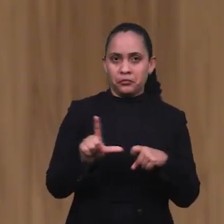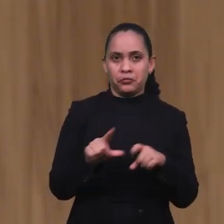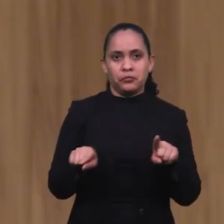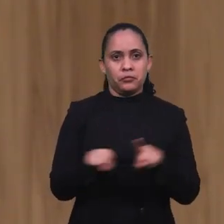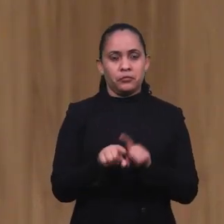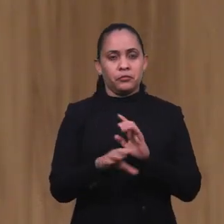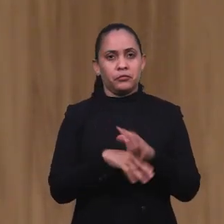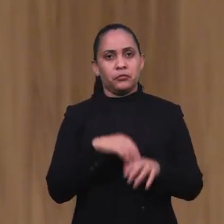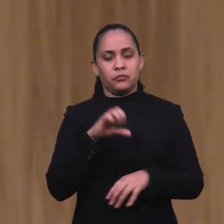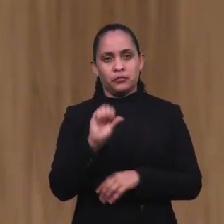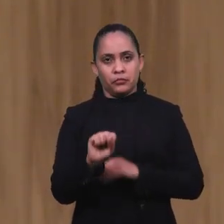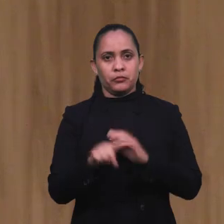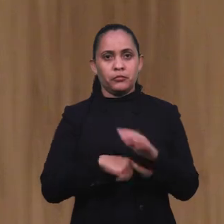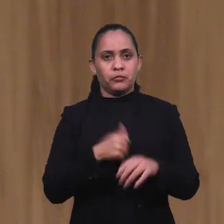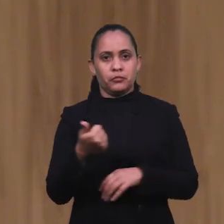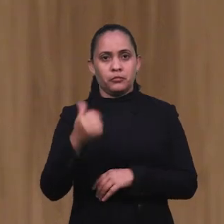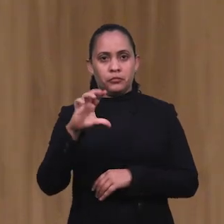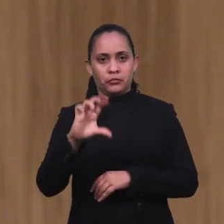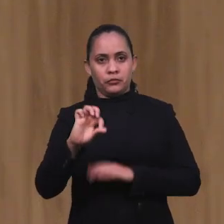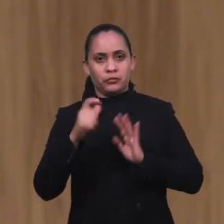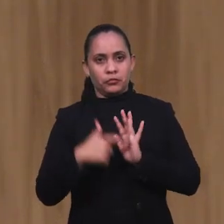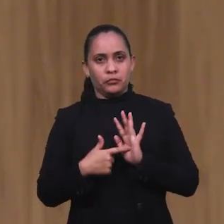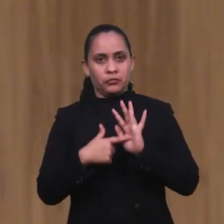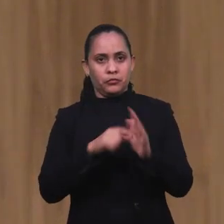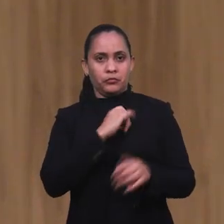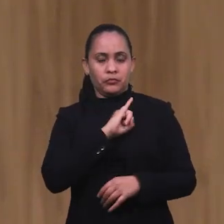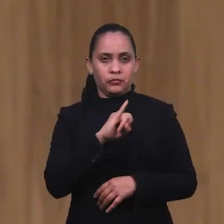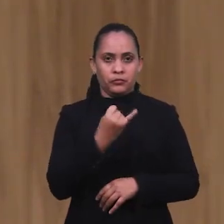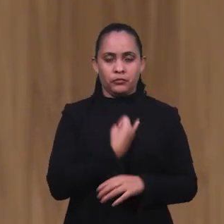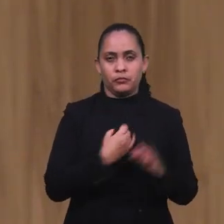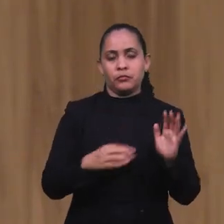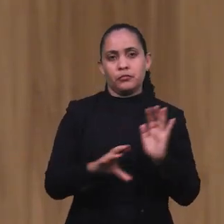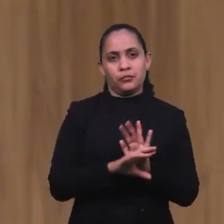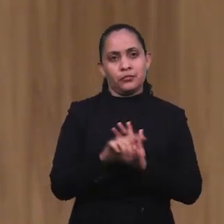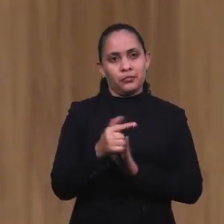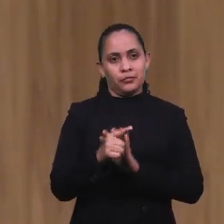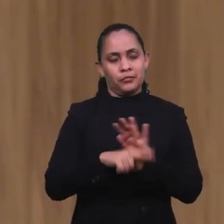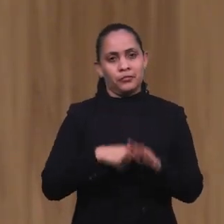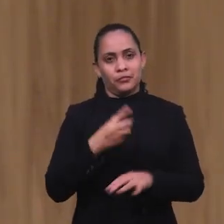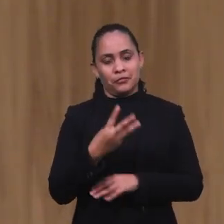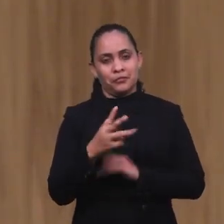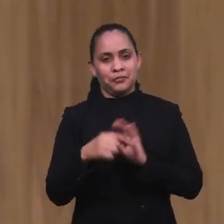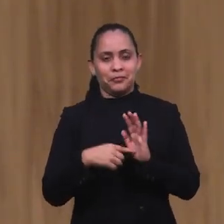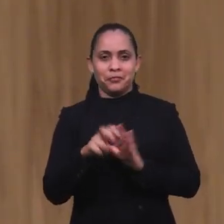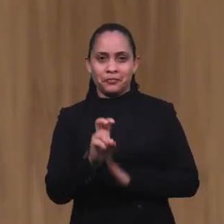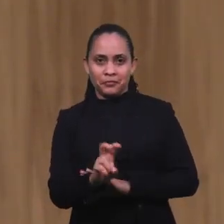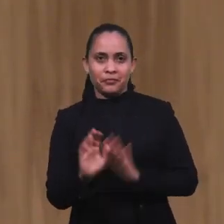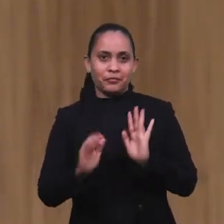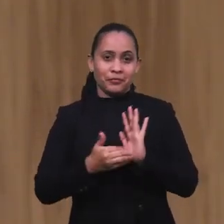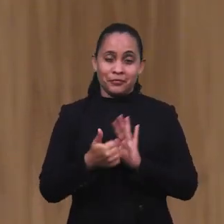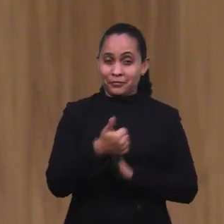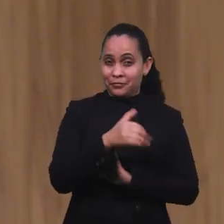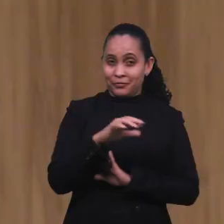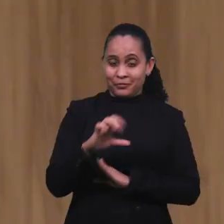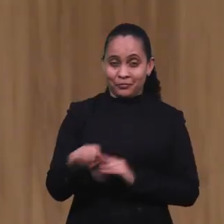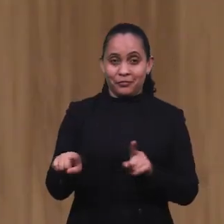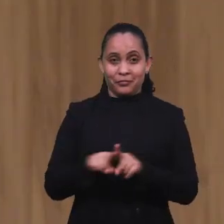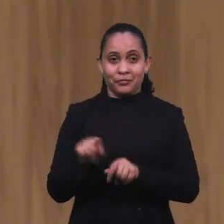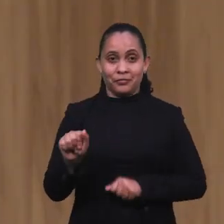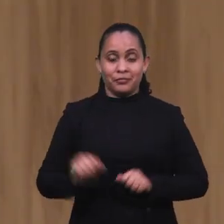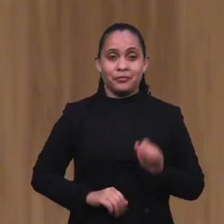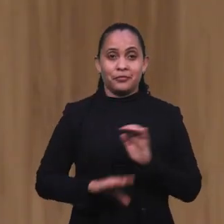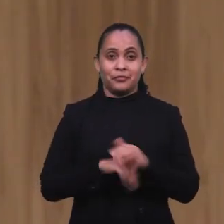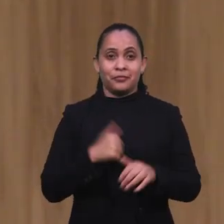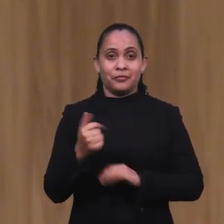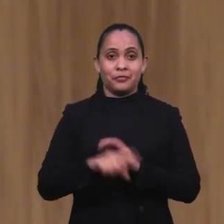Lucas 8:19, João 7:3-5, até 10, e